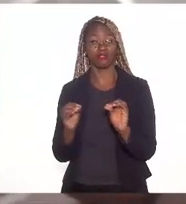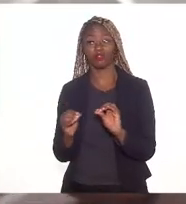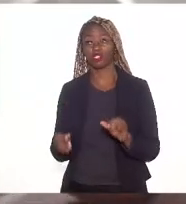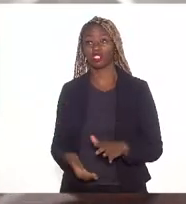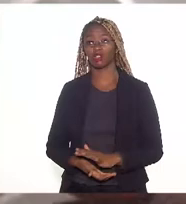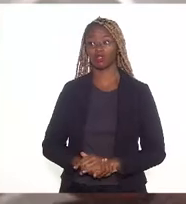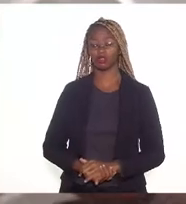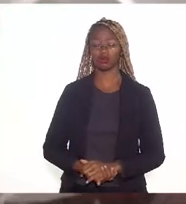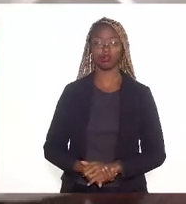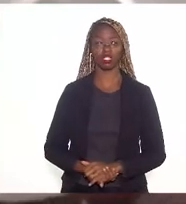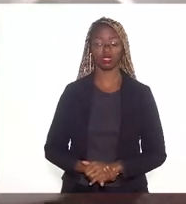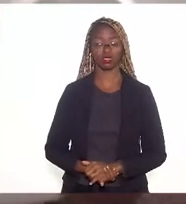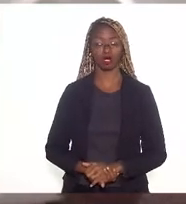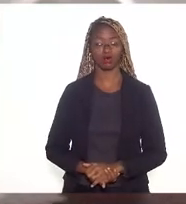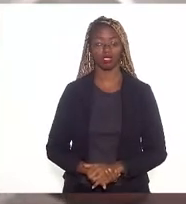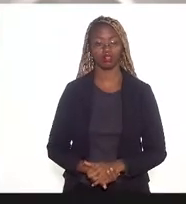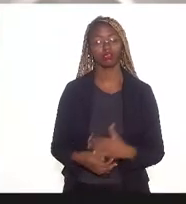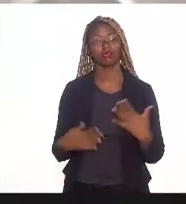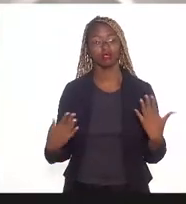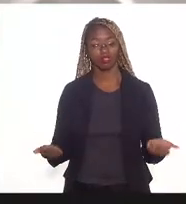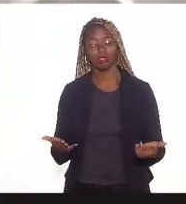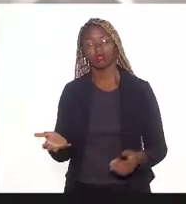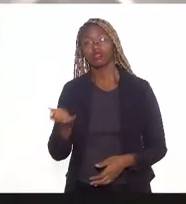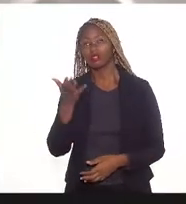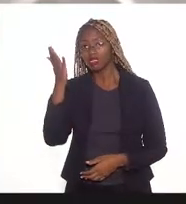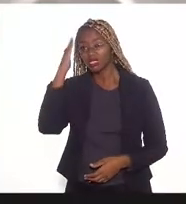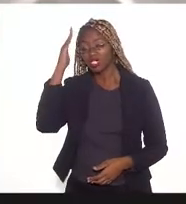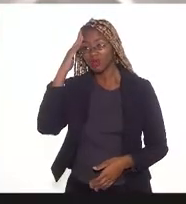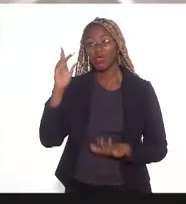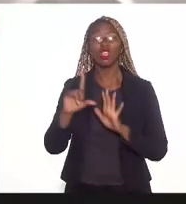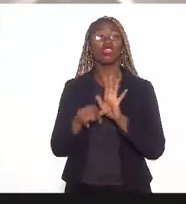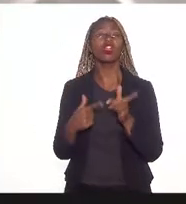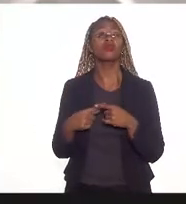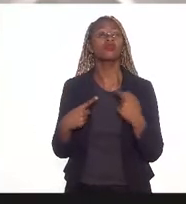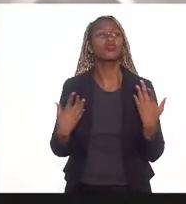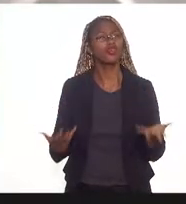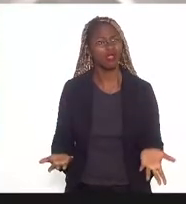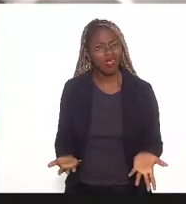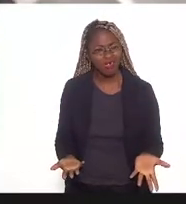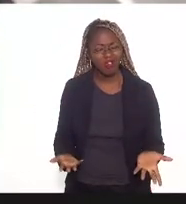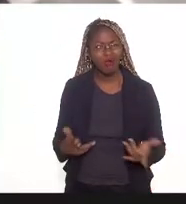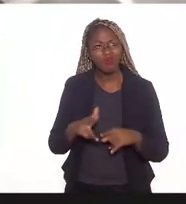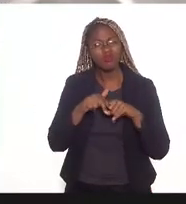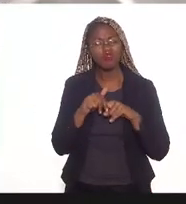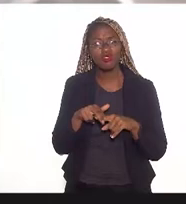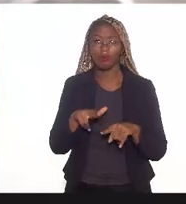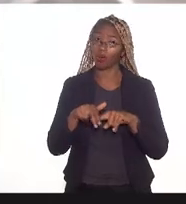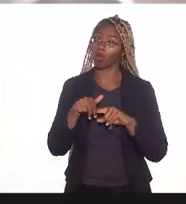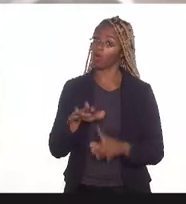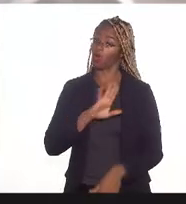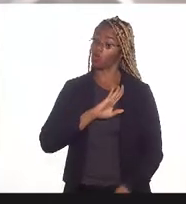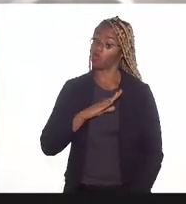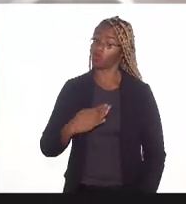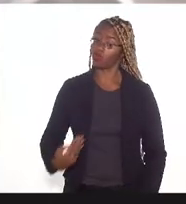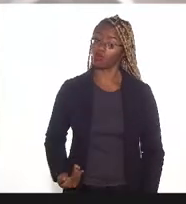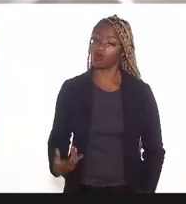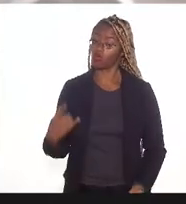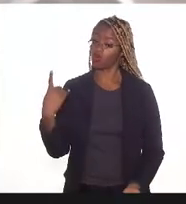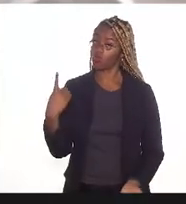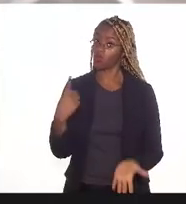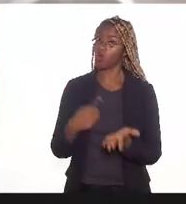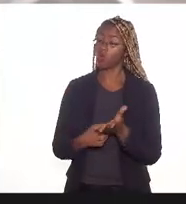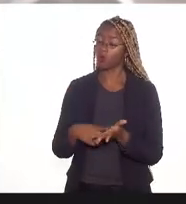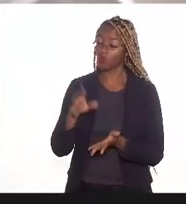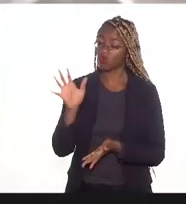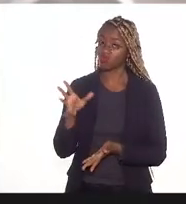é esse prazo e quais foram os motivos do atraso, já que o governador fez um compromisso de que